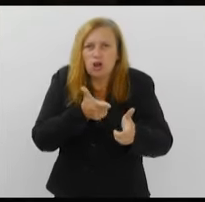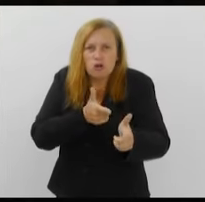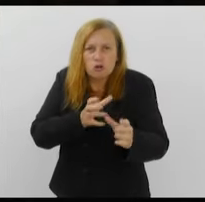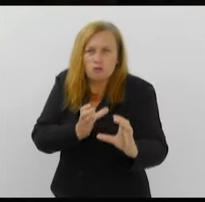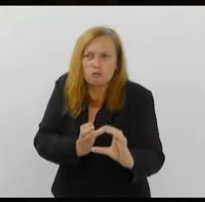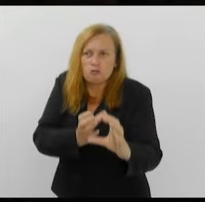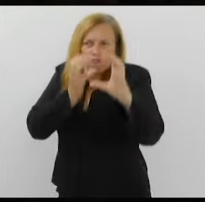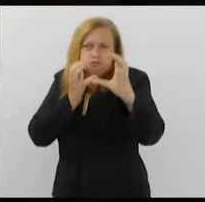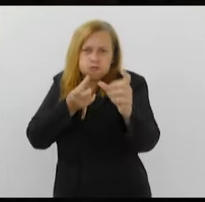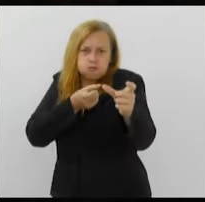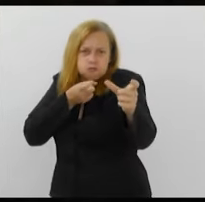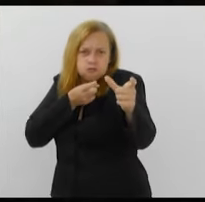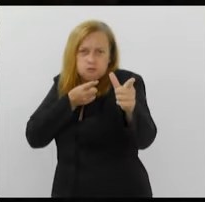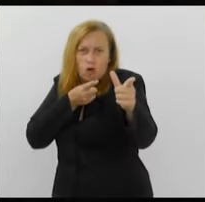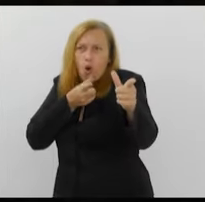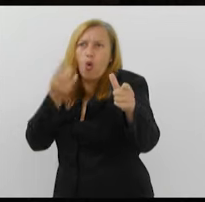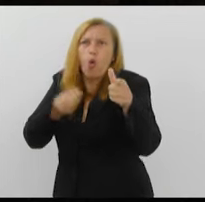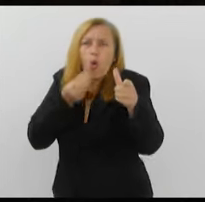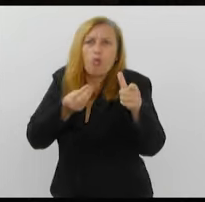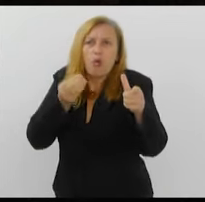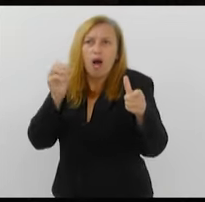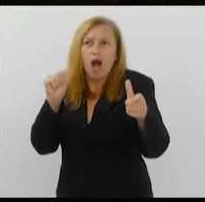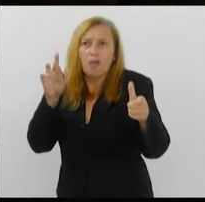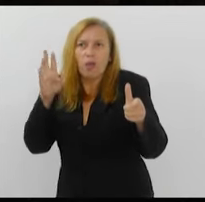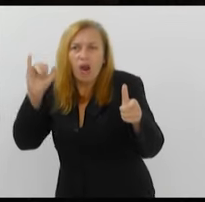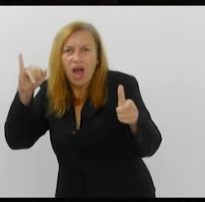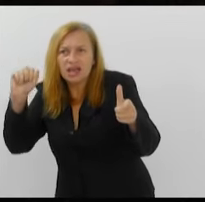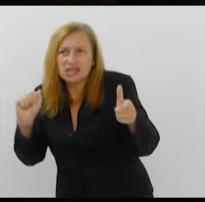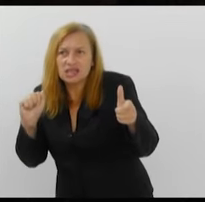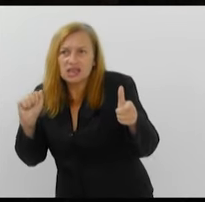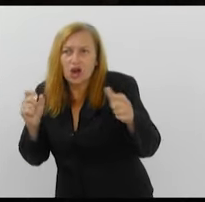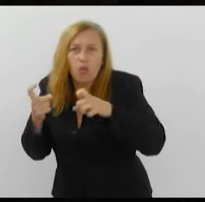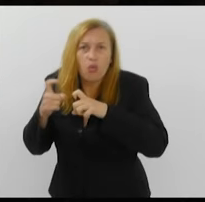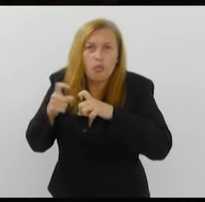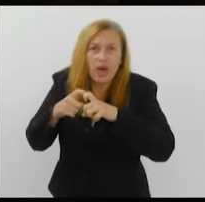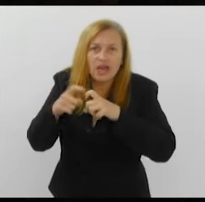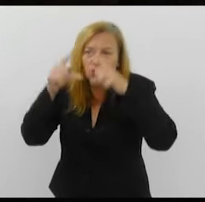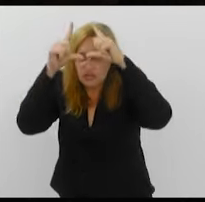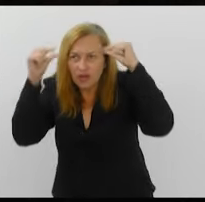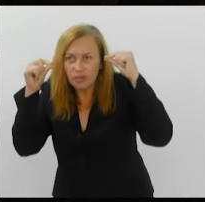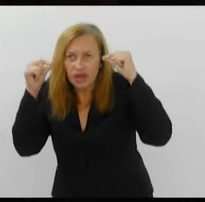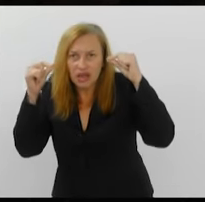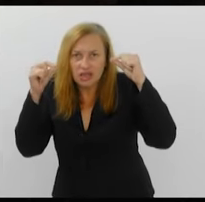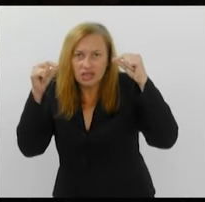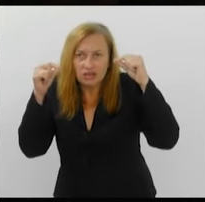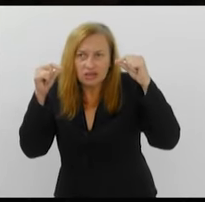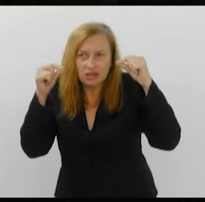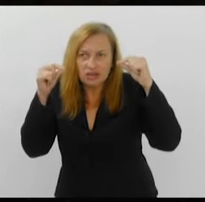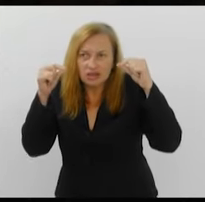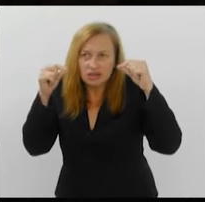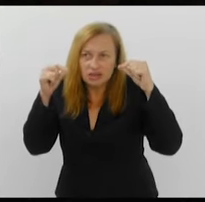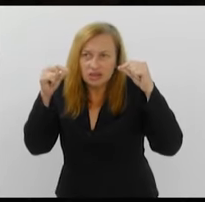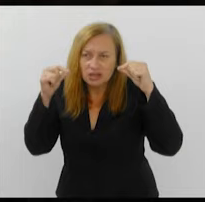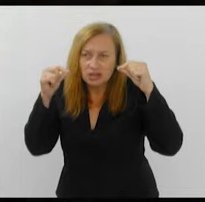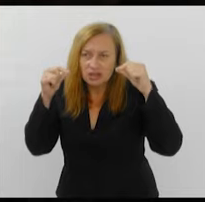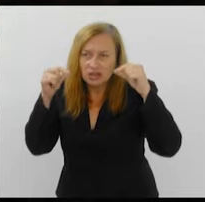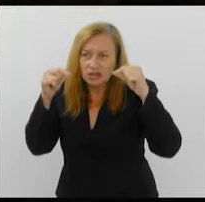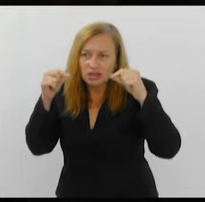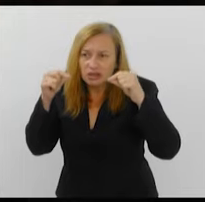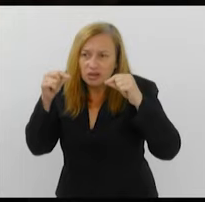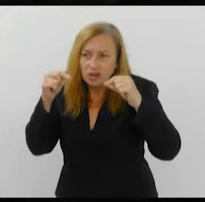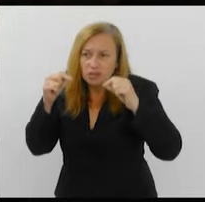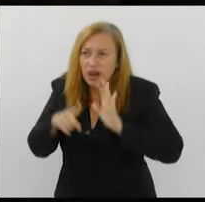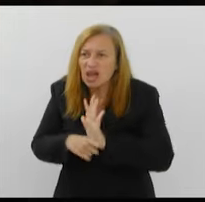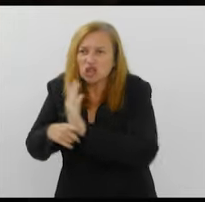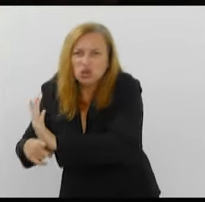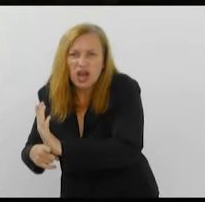vai adentrar uma ambulância com médico, enfermeiro, auxiliar de enfermagem, para dar auxílio a vagabundo?